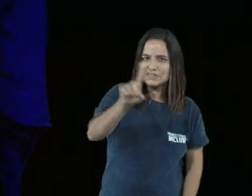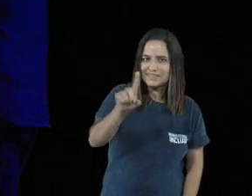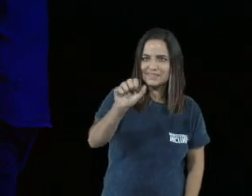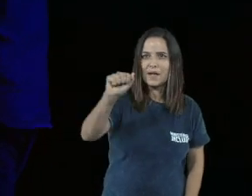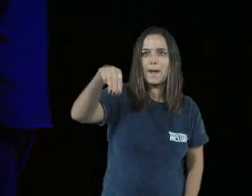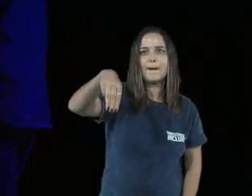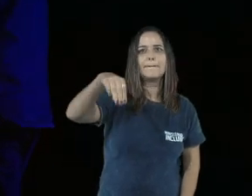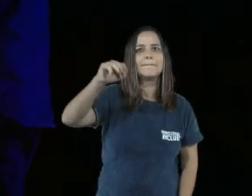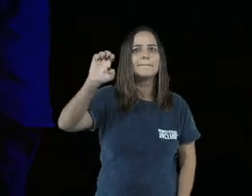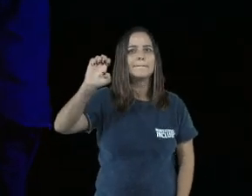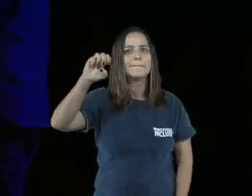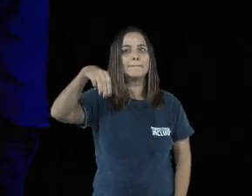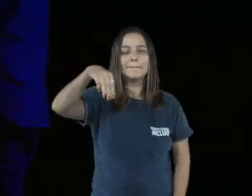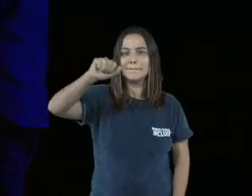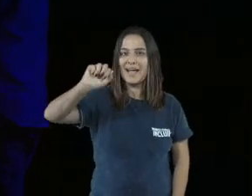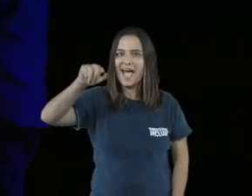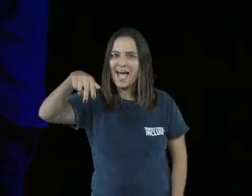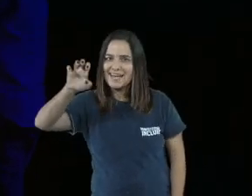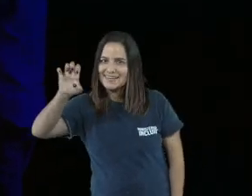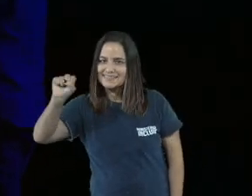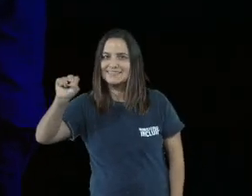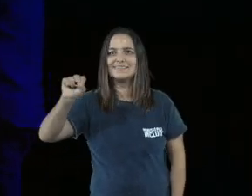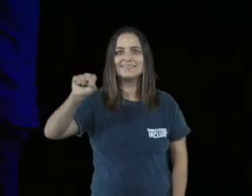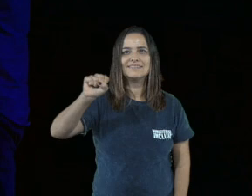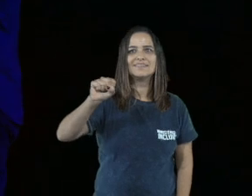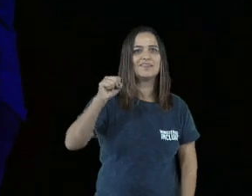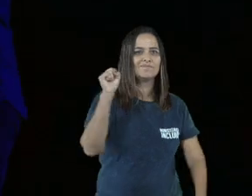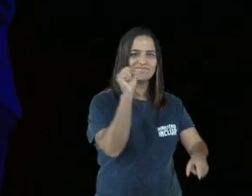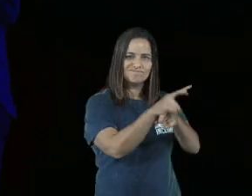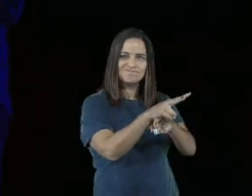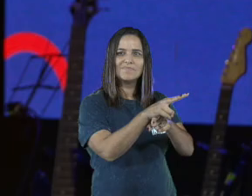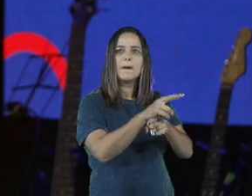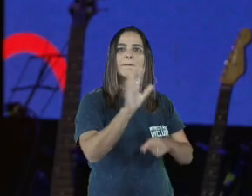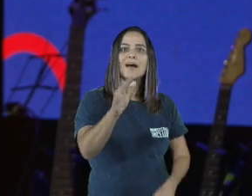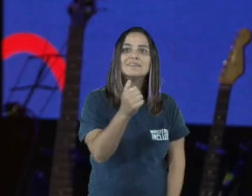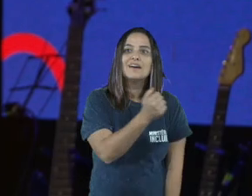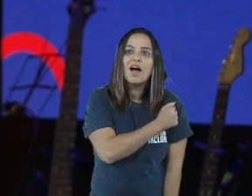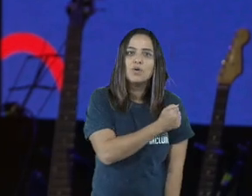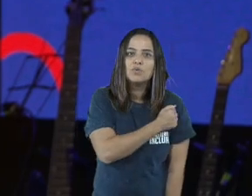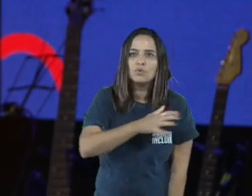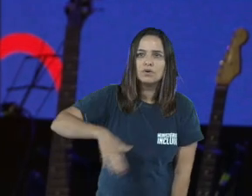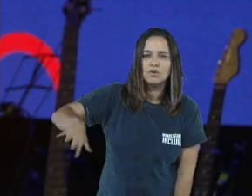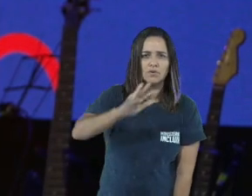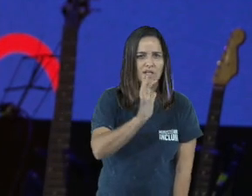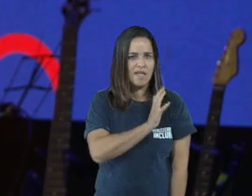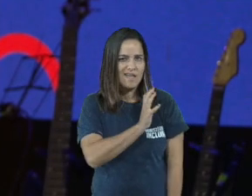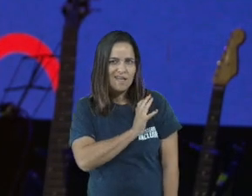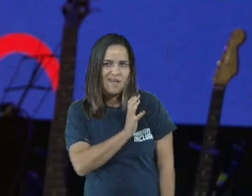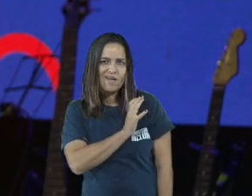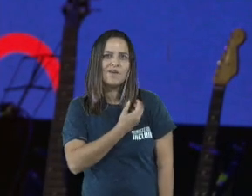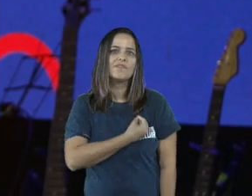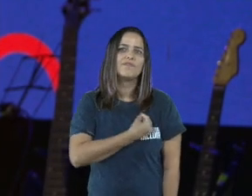Elite meu irmão e eu chegava lá sabe qual é o meu lanche Quando é quando eu levava o lanche era